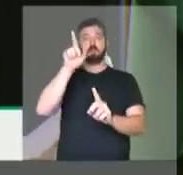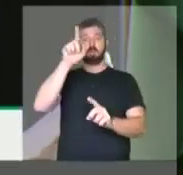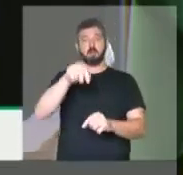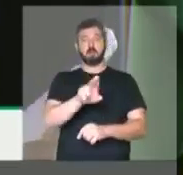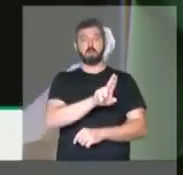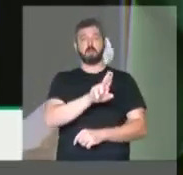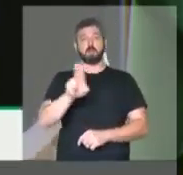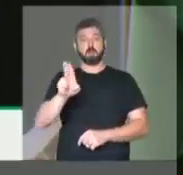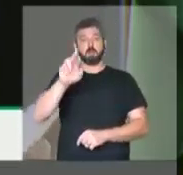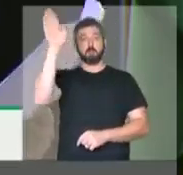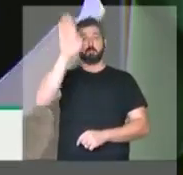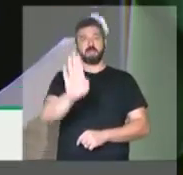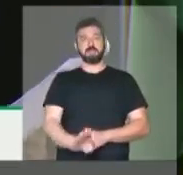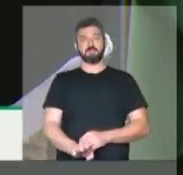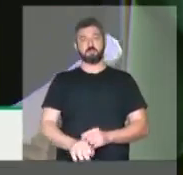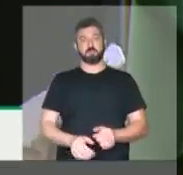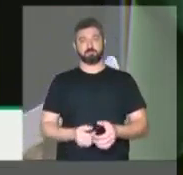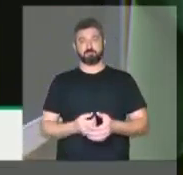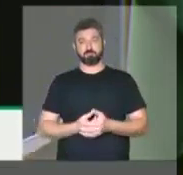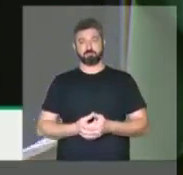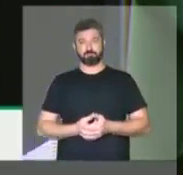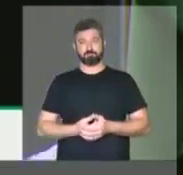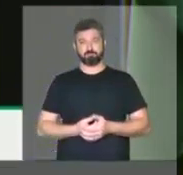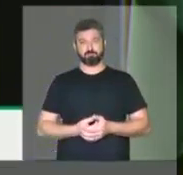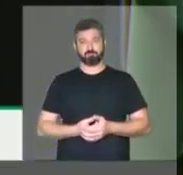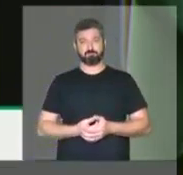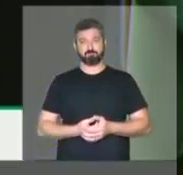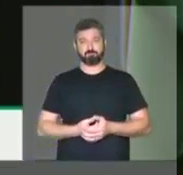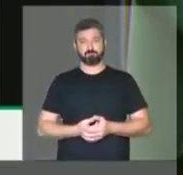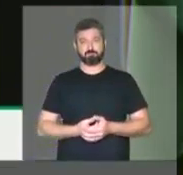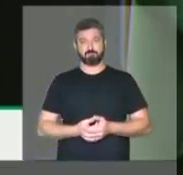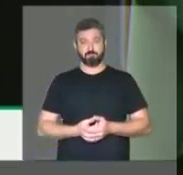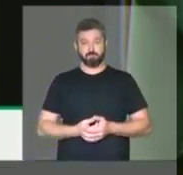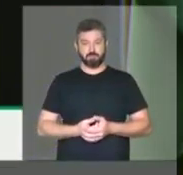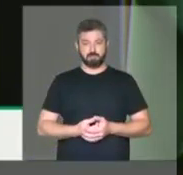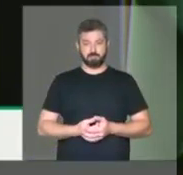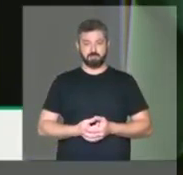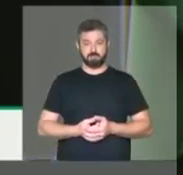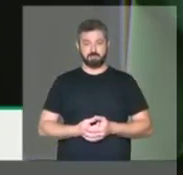comum se chama Brasil.